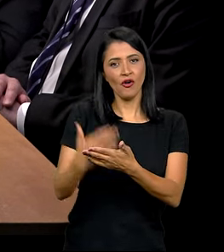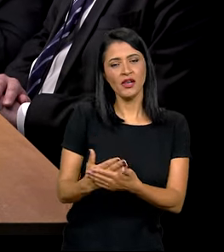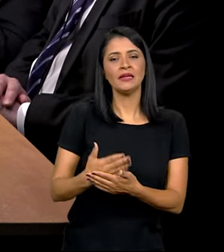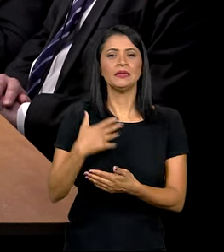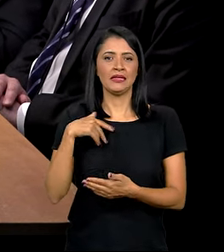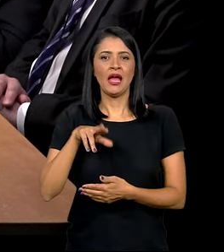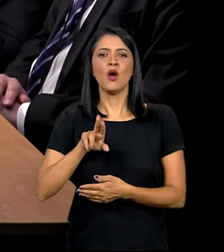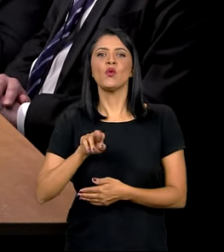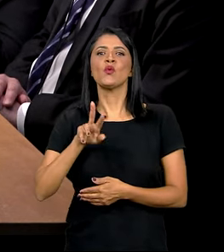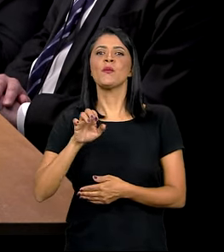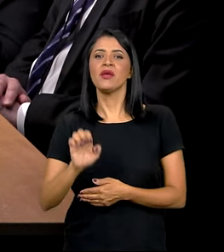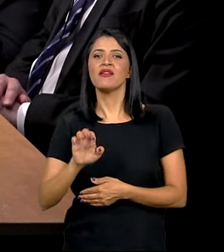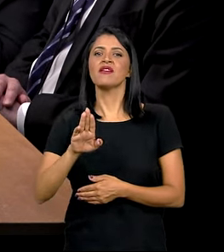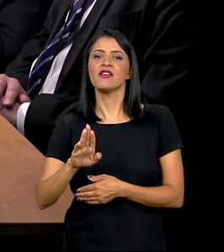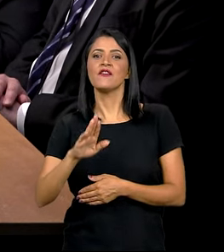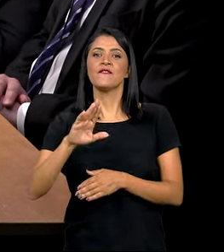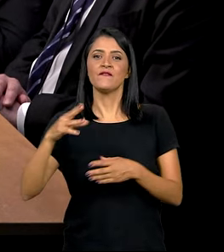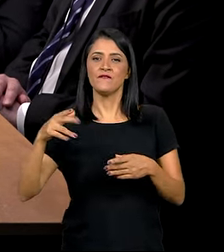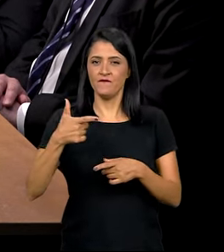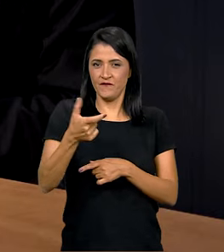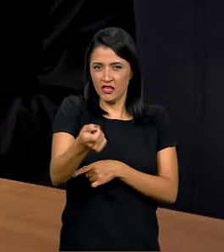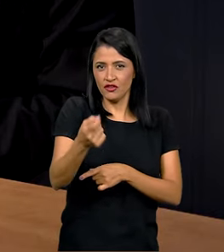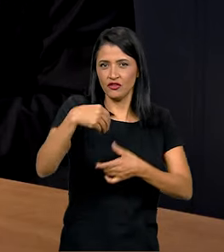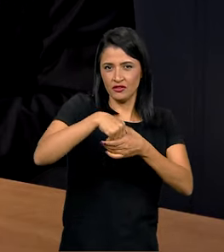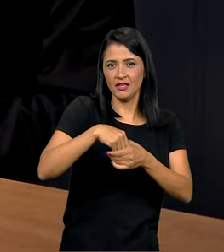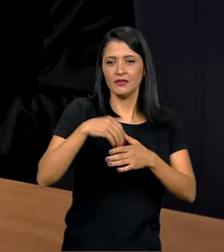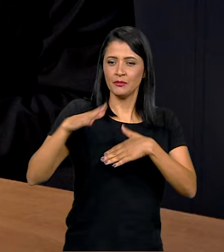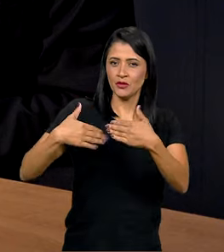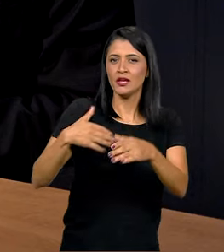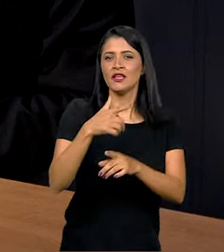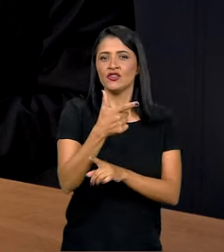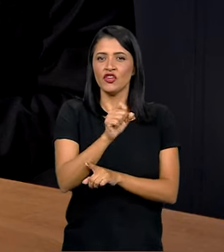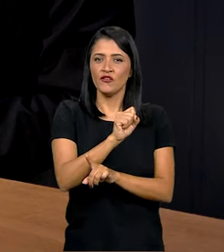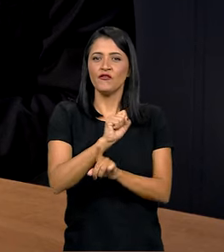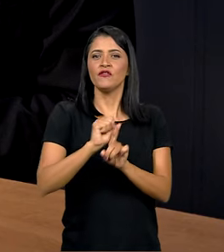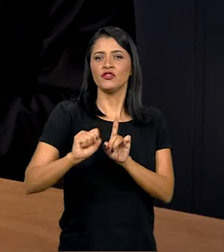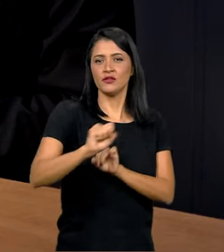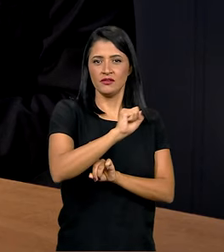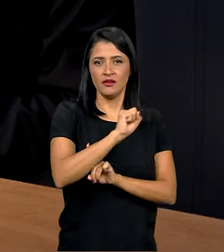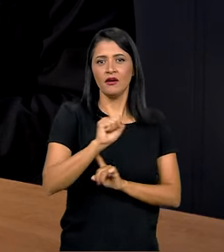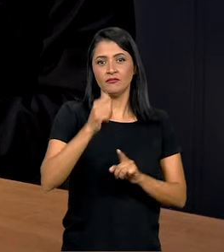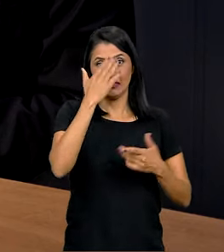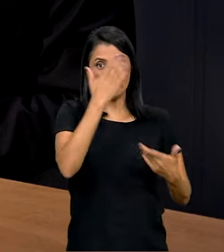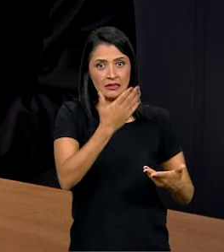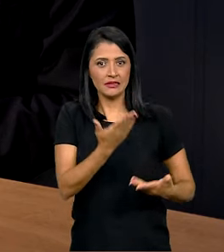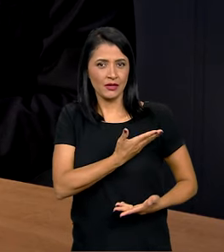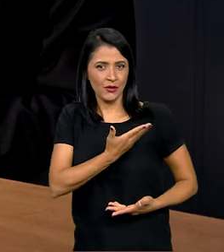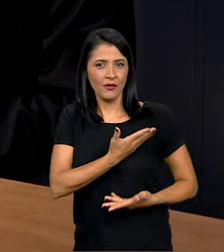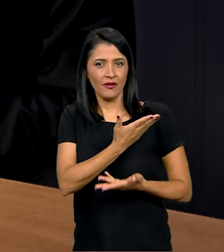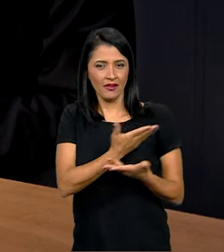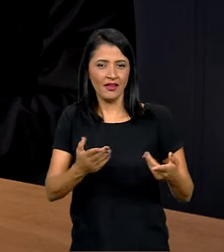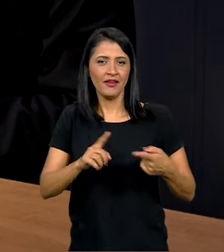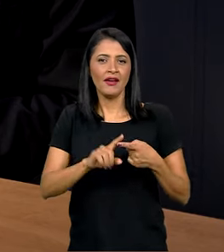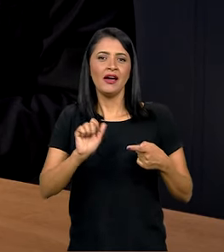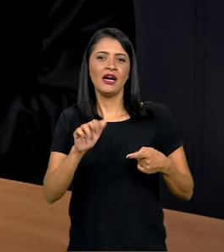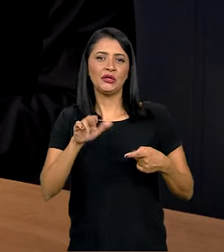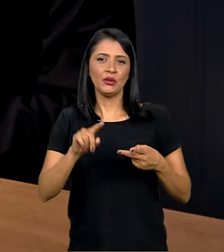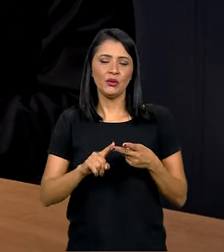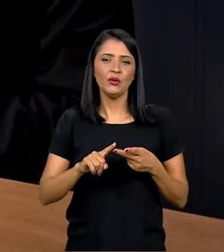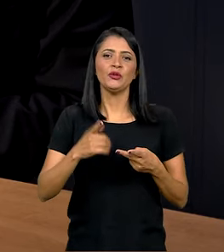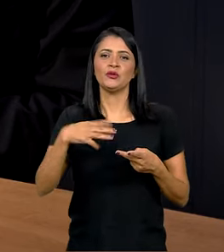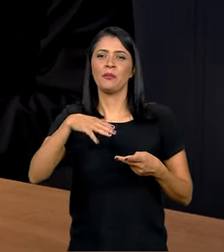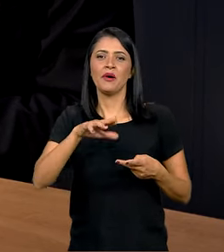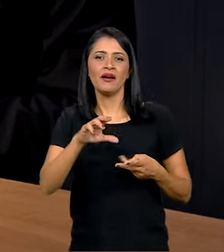história né 20 Principalmente dentro desse processo do G20 social agradecer a meus colegas de mesa aqui o Marcos Barão